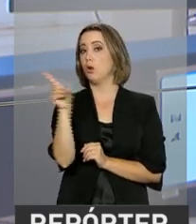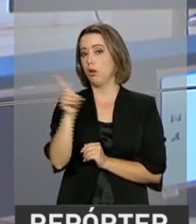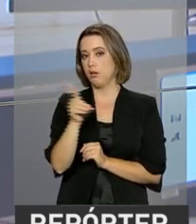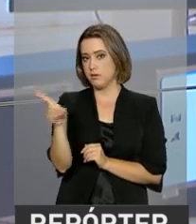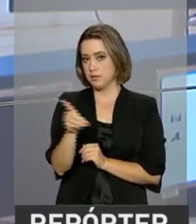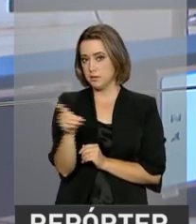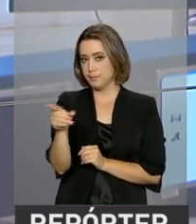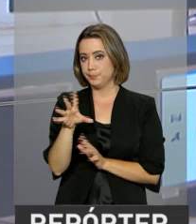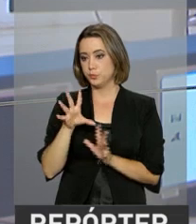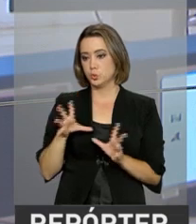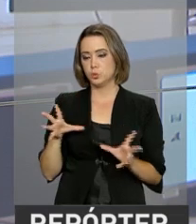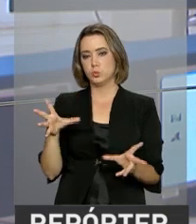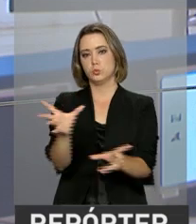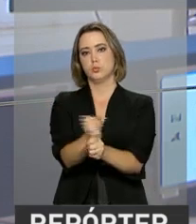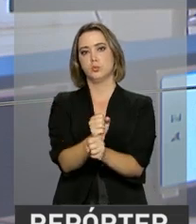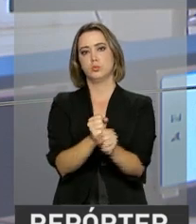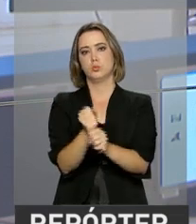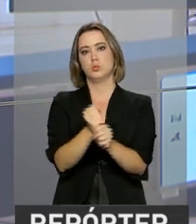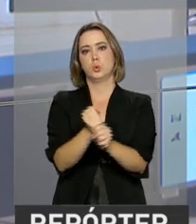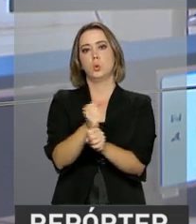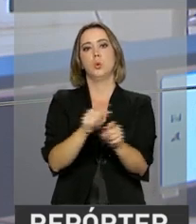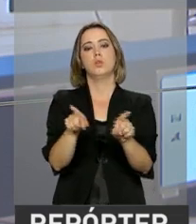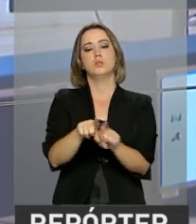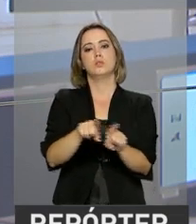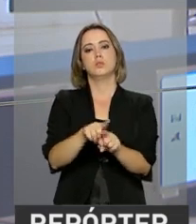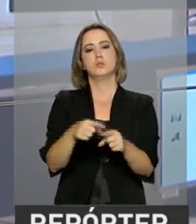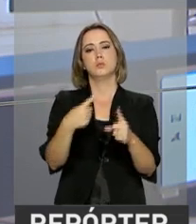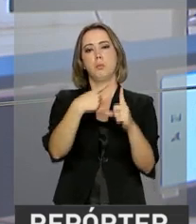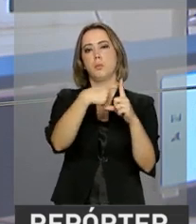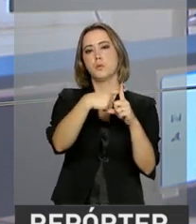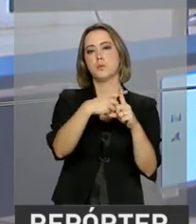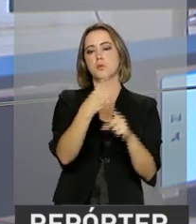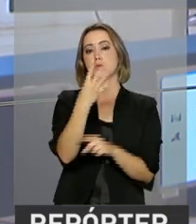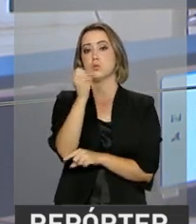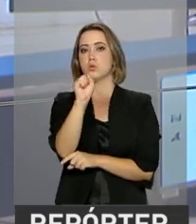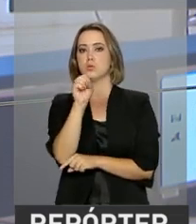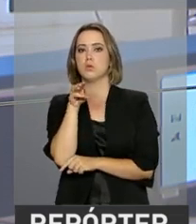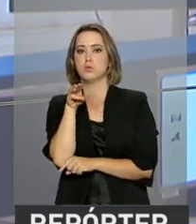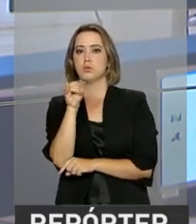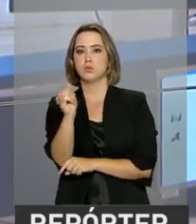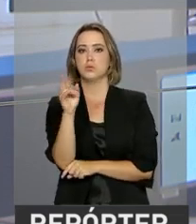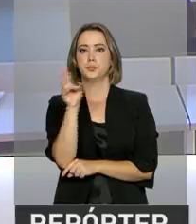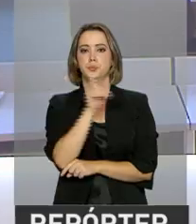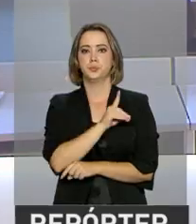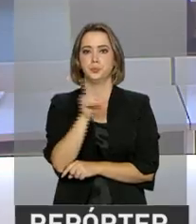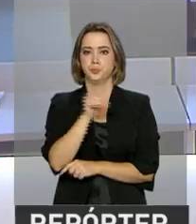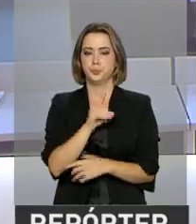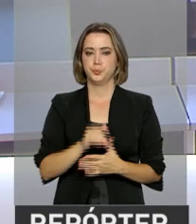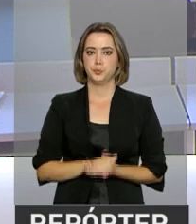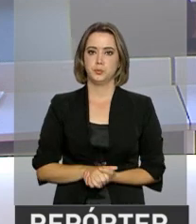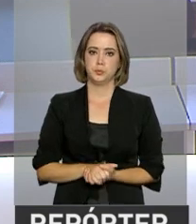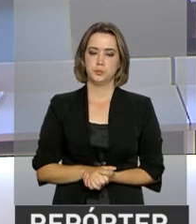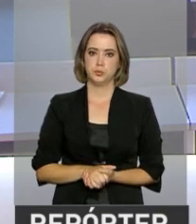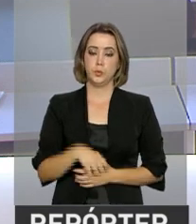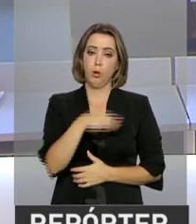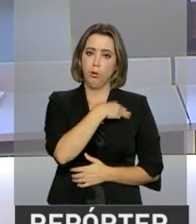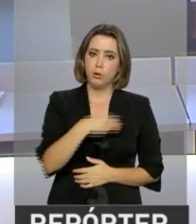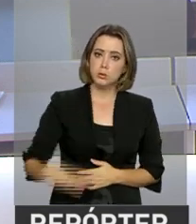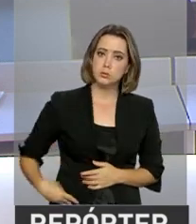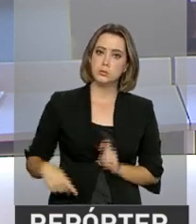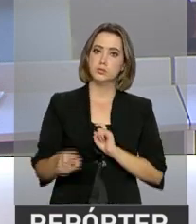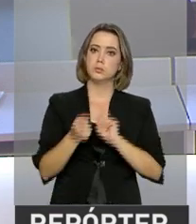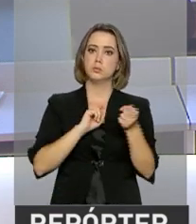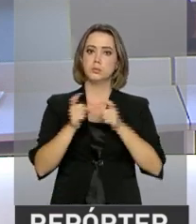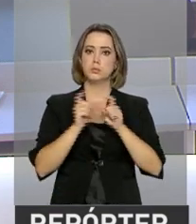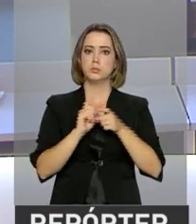acumulado do ano a balança comercial tem saldo positivo de quase 8 bilhões de dólares o ministro da Fazenda